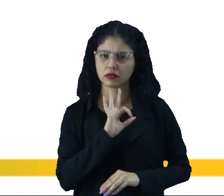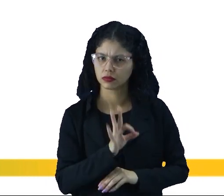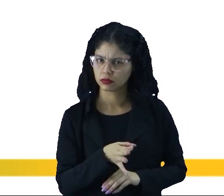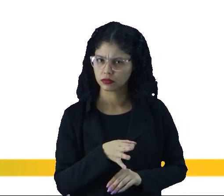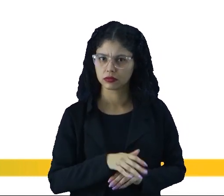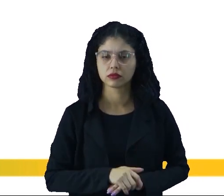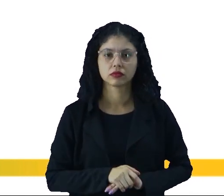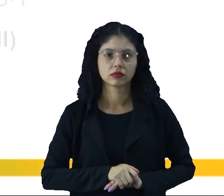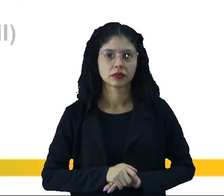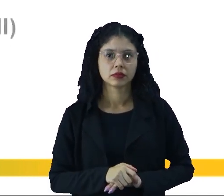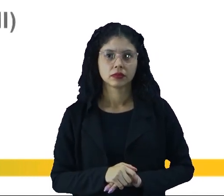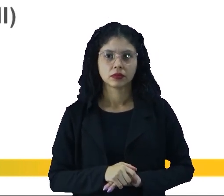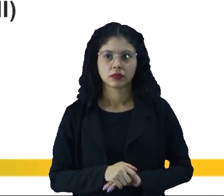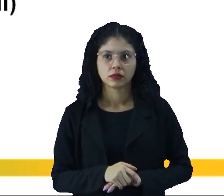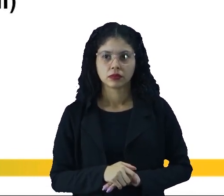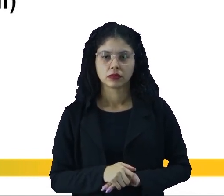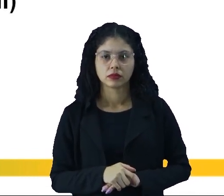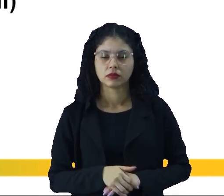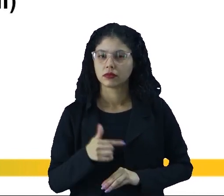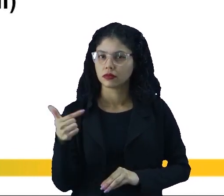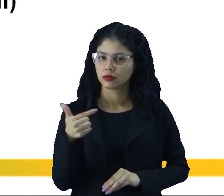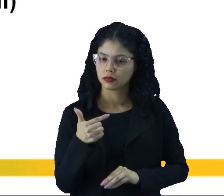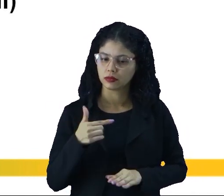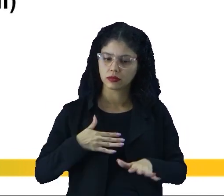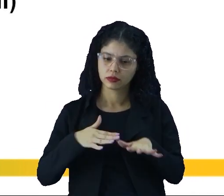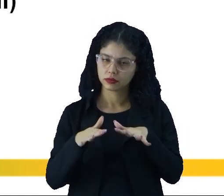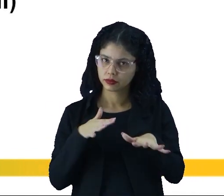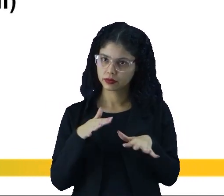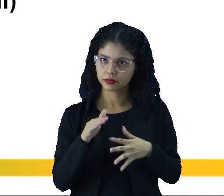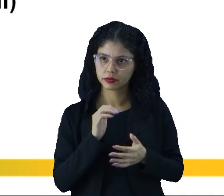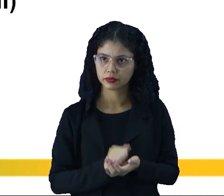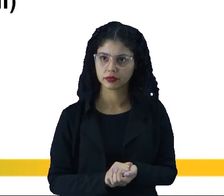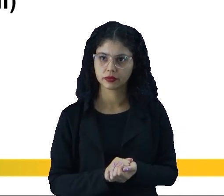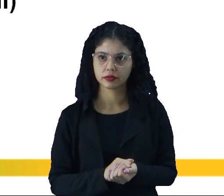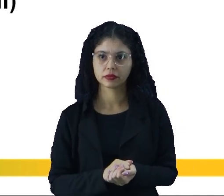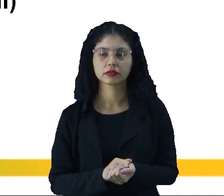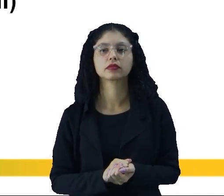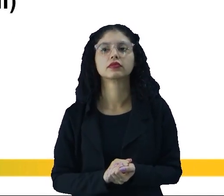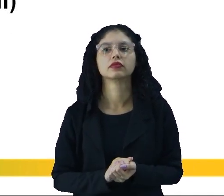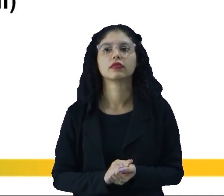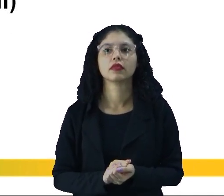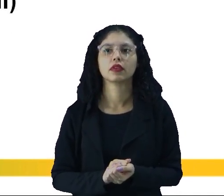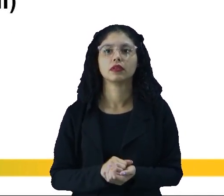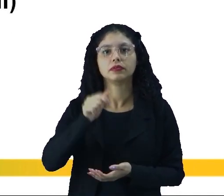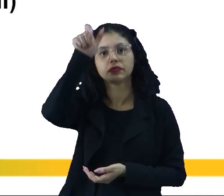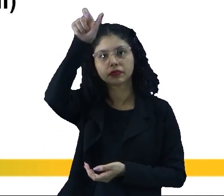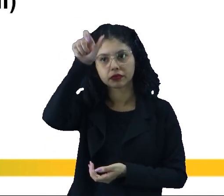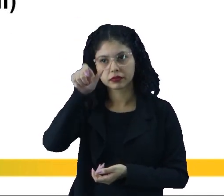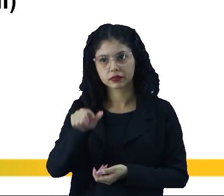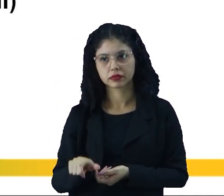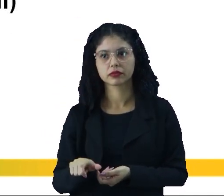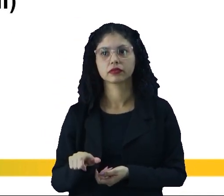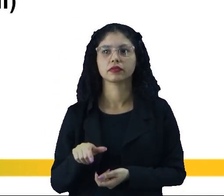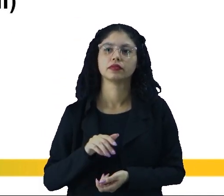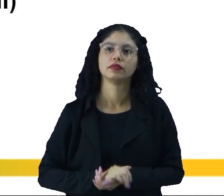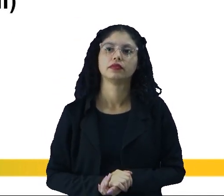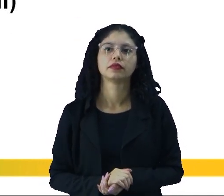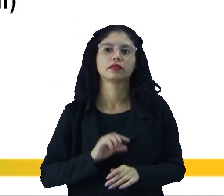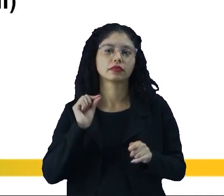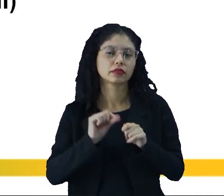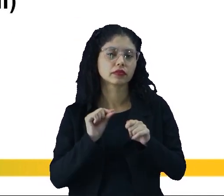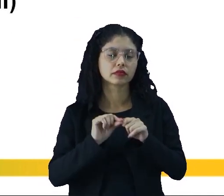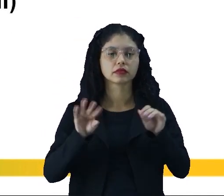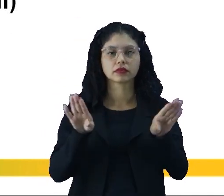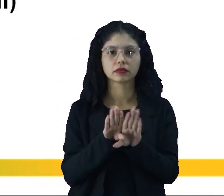Certo? Vamos para o segundo movimento, na direção vertical.